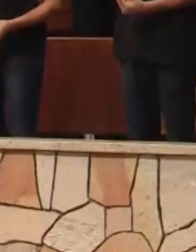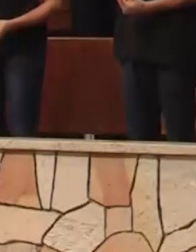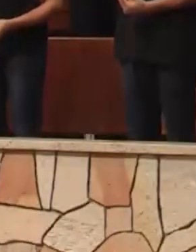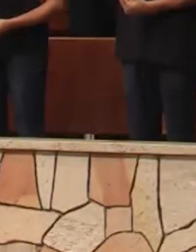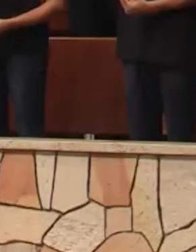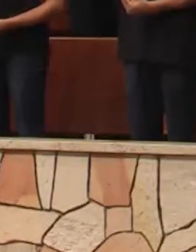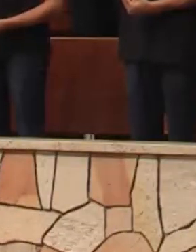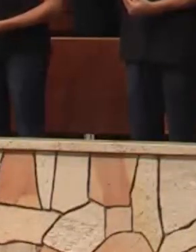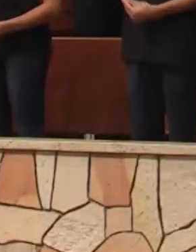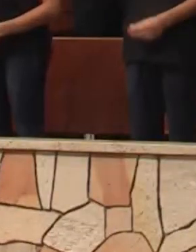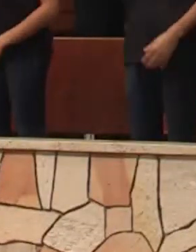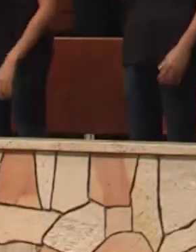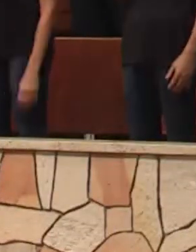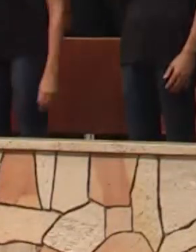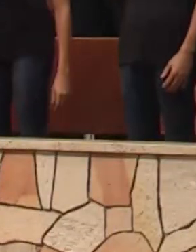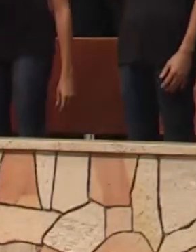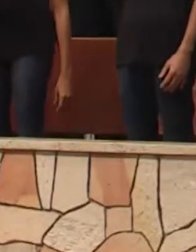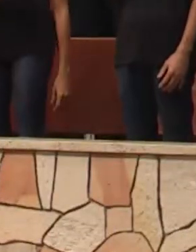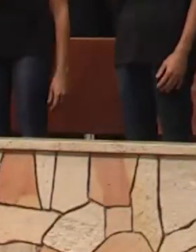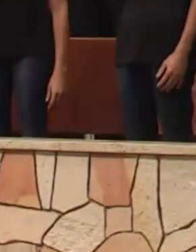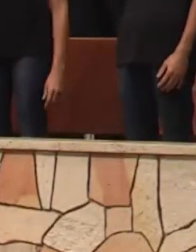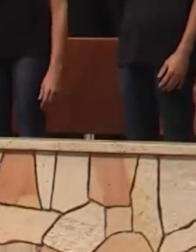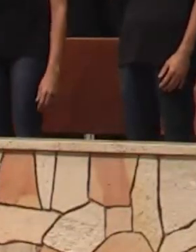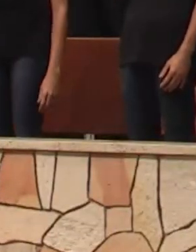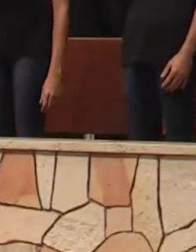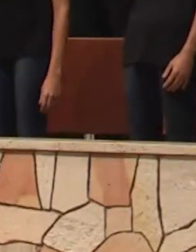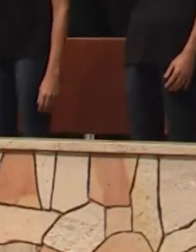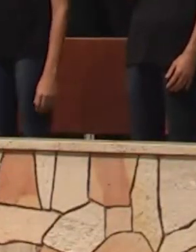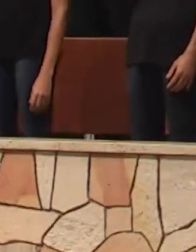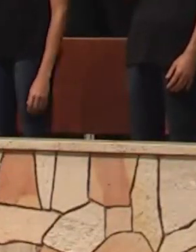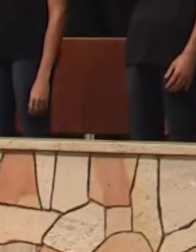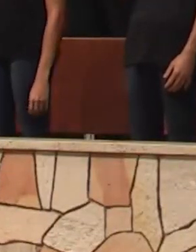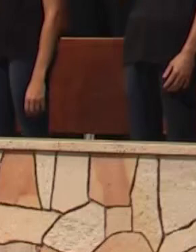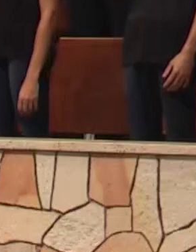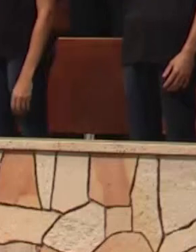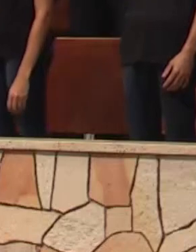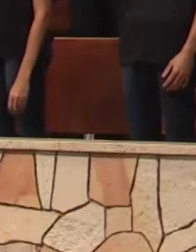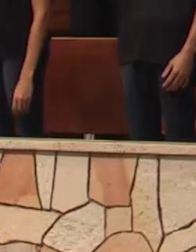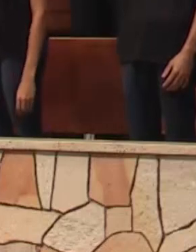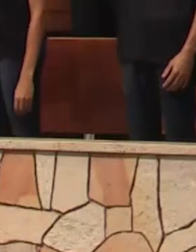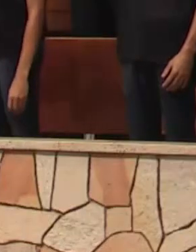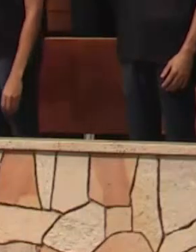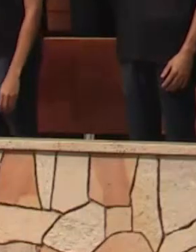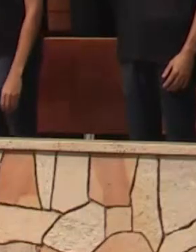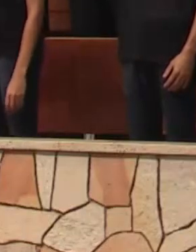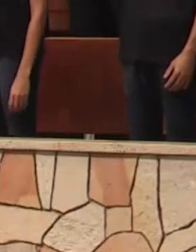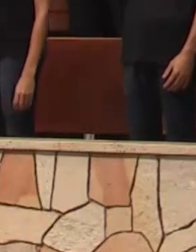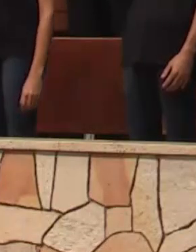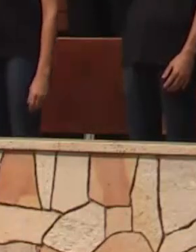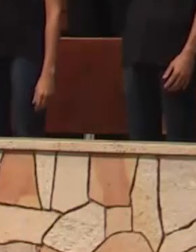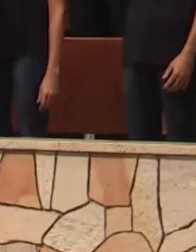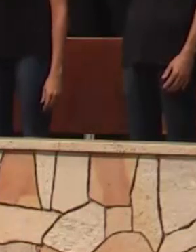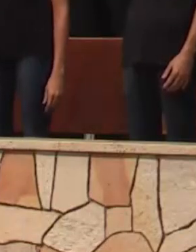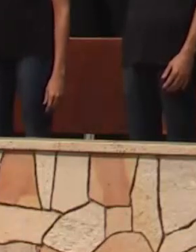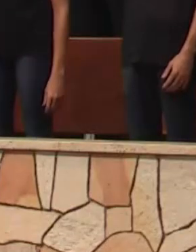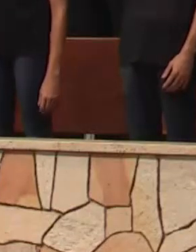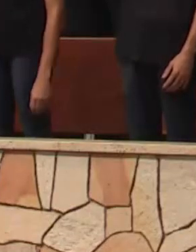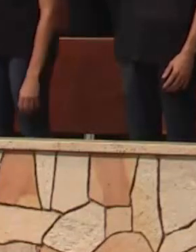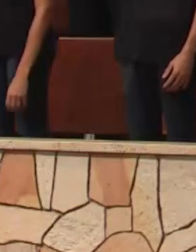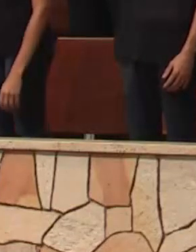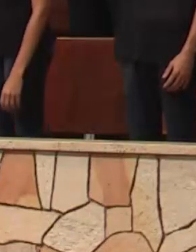alma, eu vivo só pra ti, sempre que eu